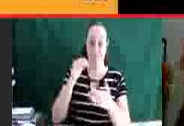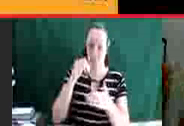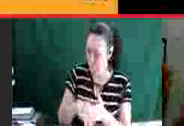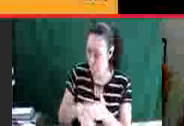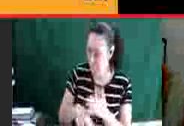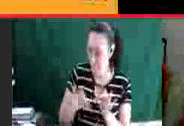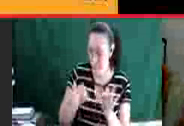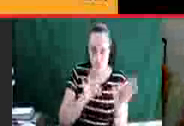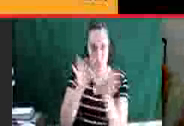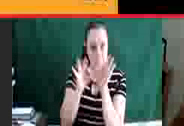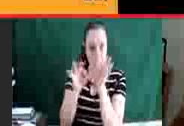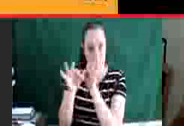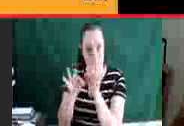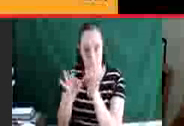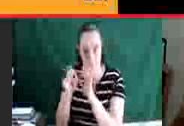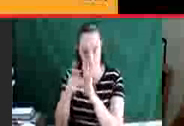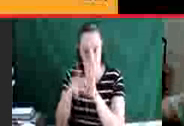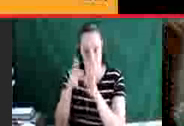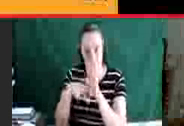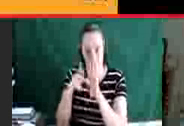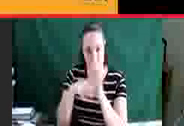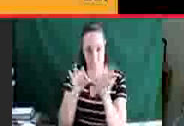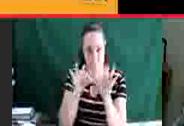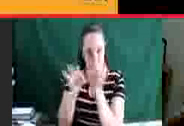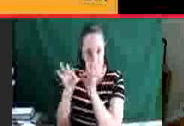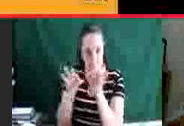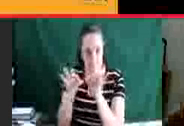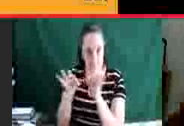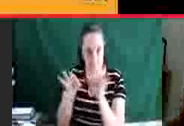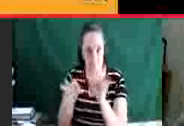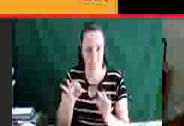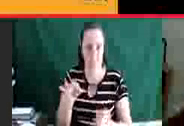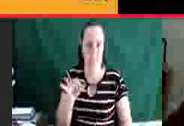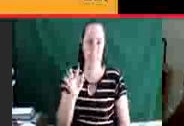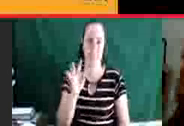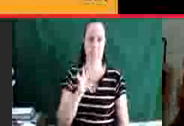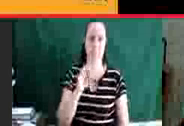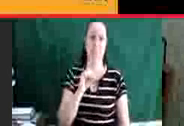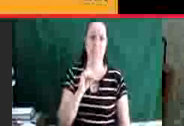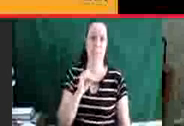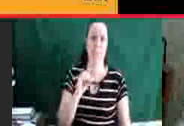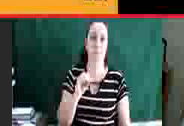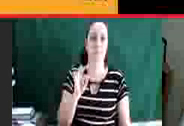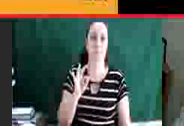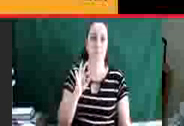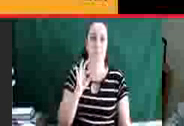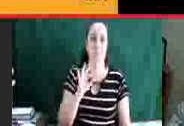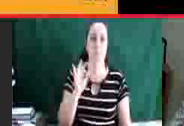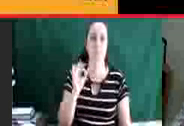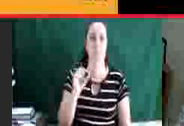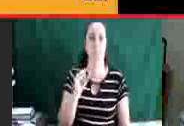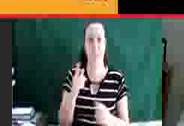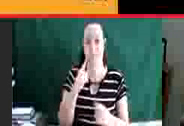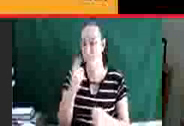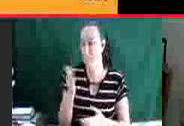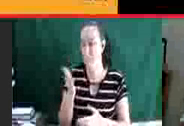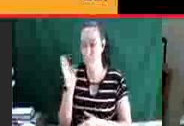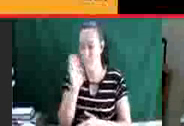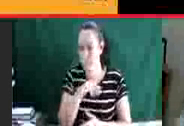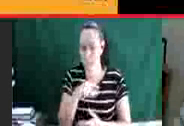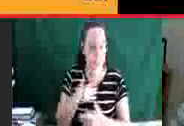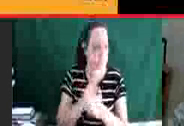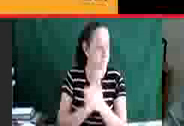travada? Não, você não. A internet do Henrique caiu aqui. Vocês ouviram o que eu falei agora há pouco